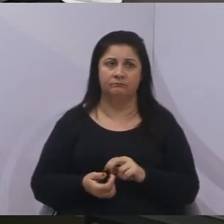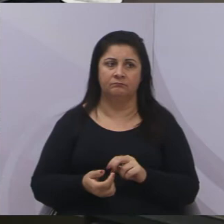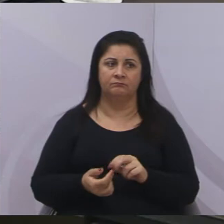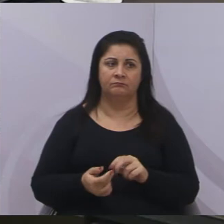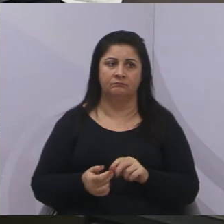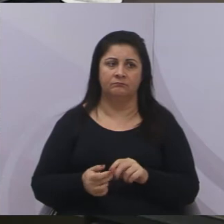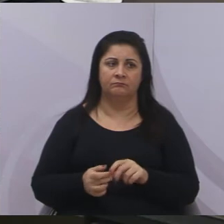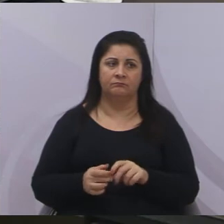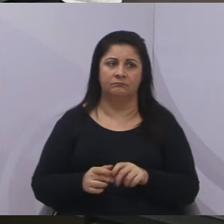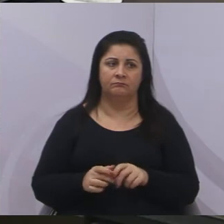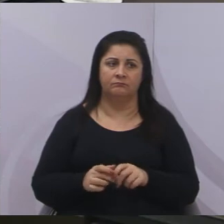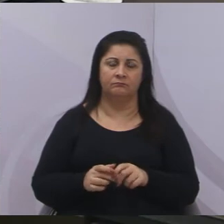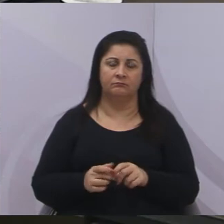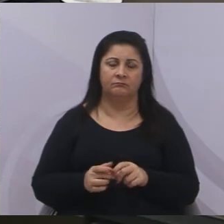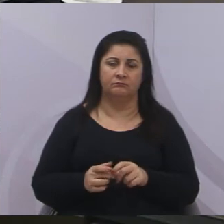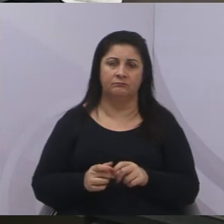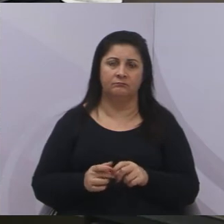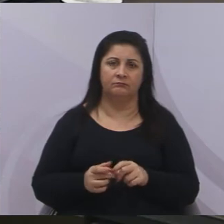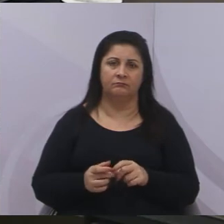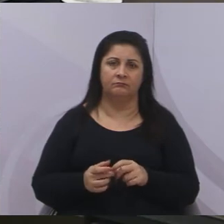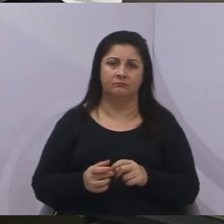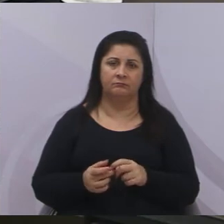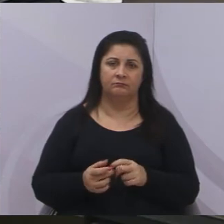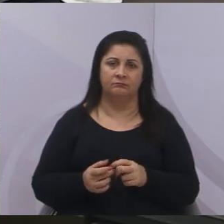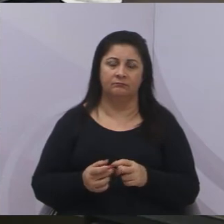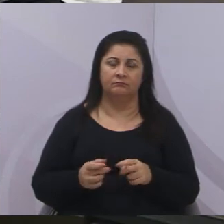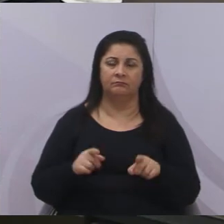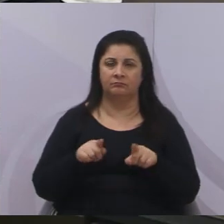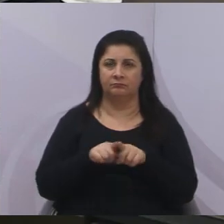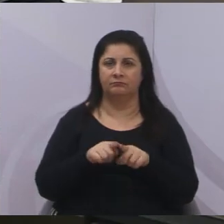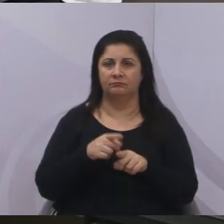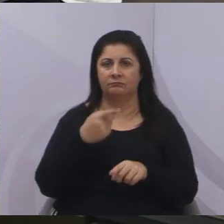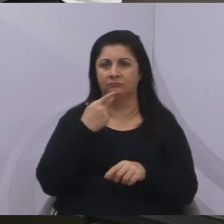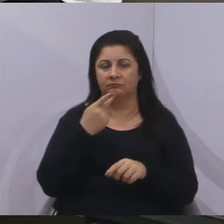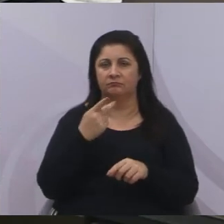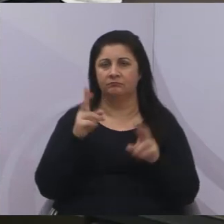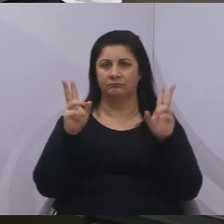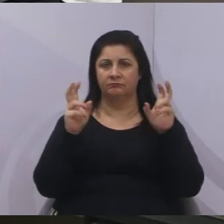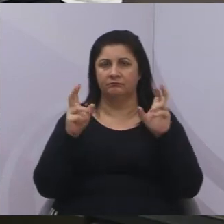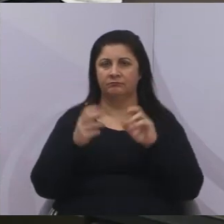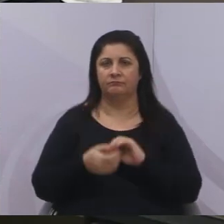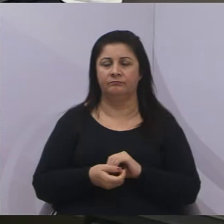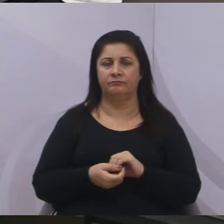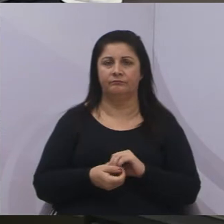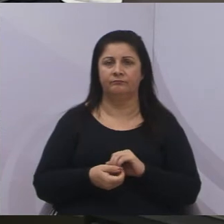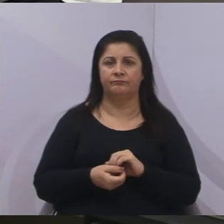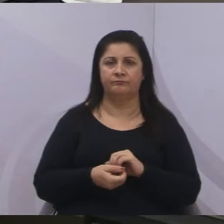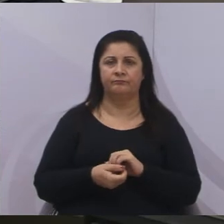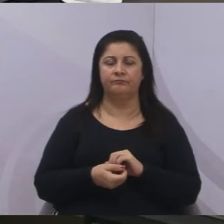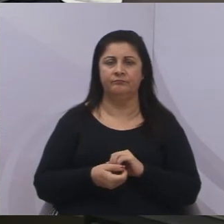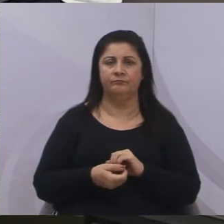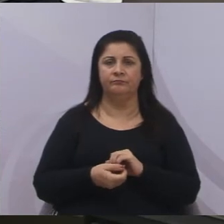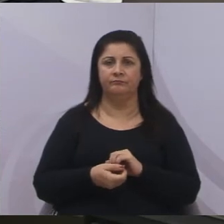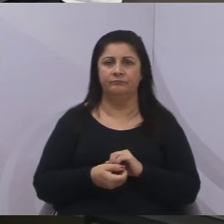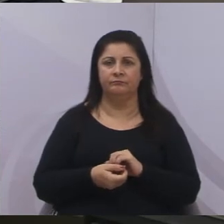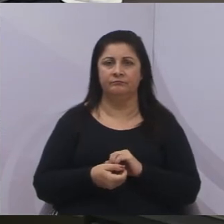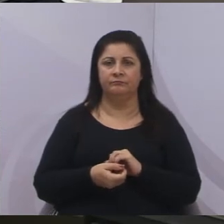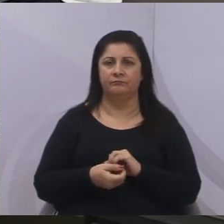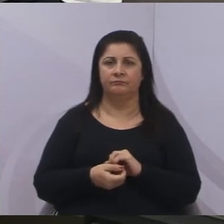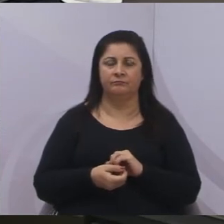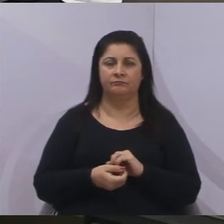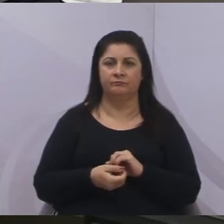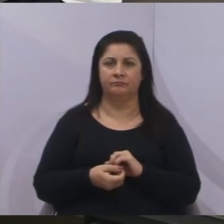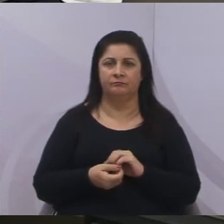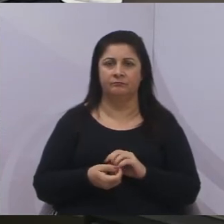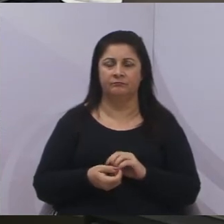já entrando também nesse tópico que foi citado aqui, nós tivemos no